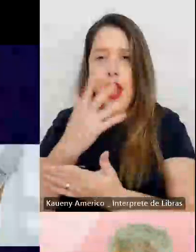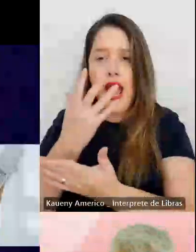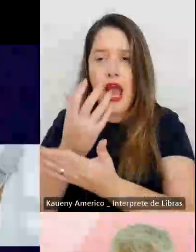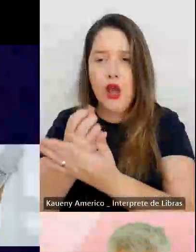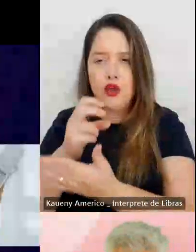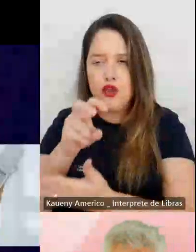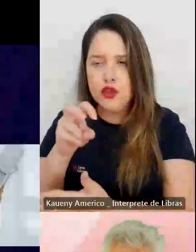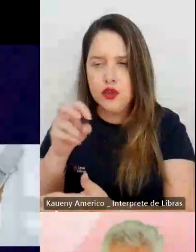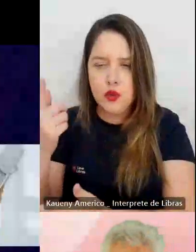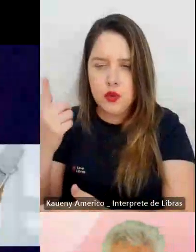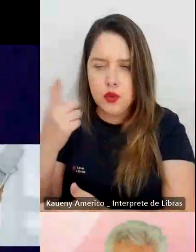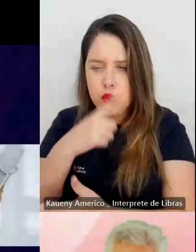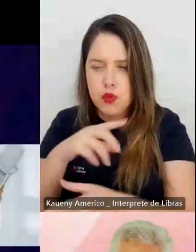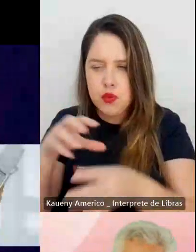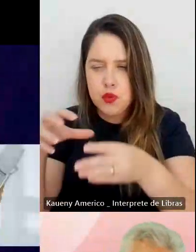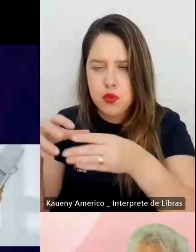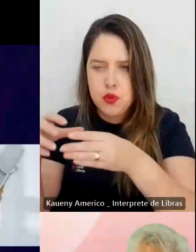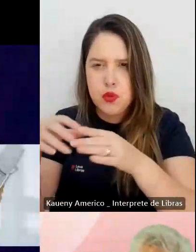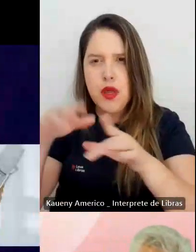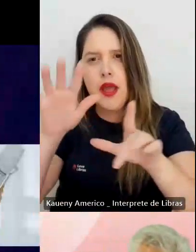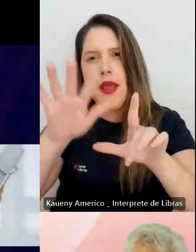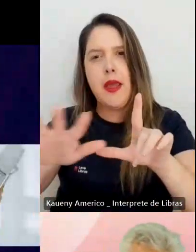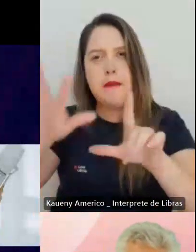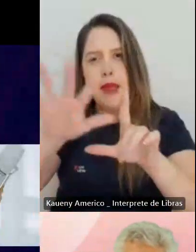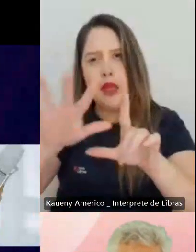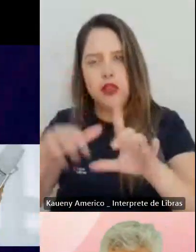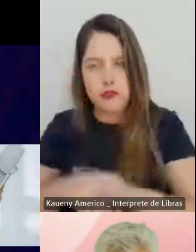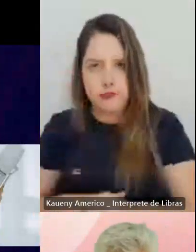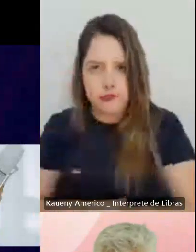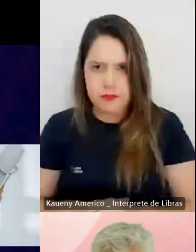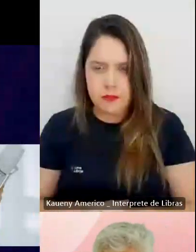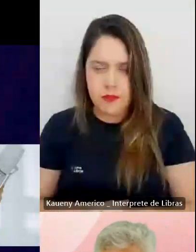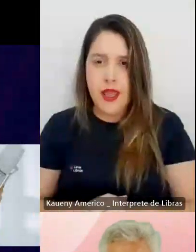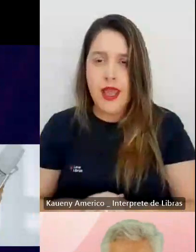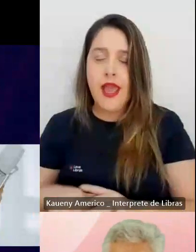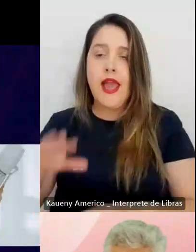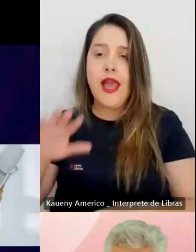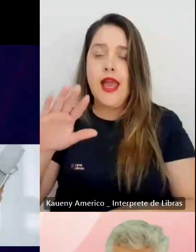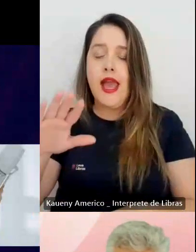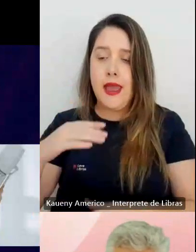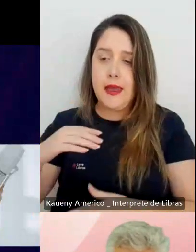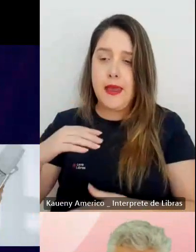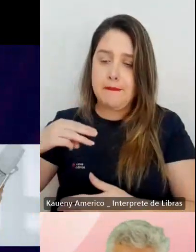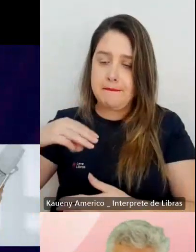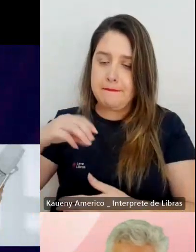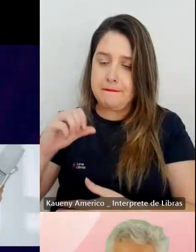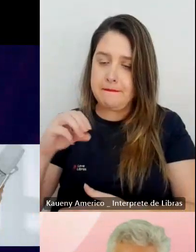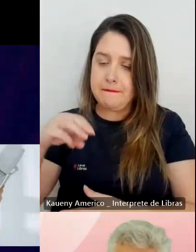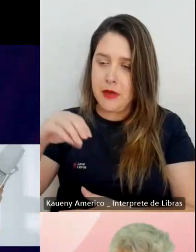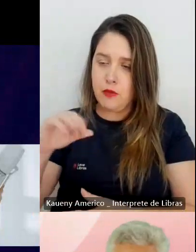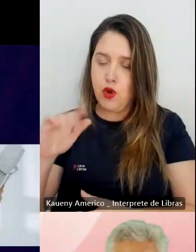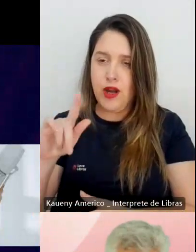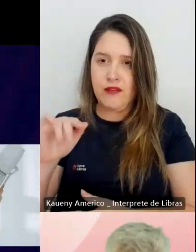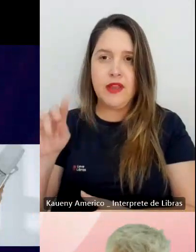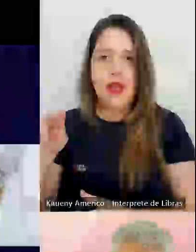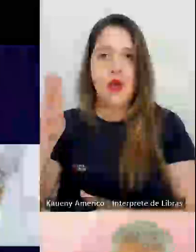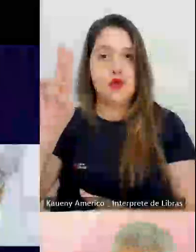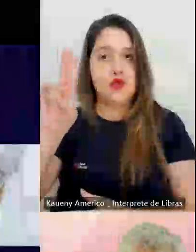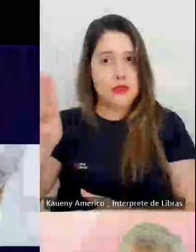essa imagem. A mamografia ele é o exame mais utilizado, ele vai